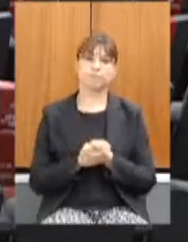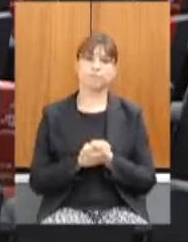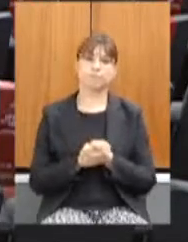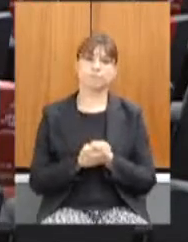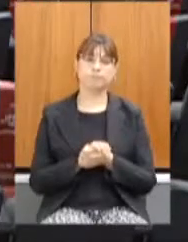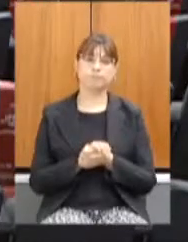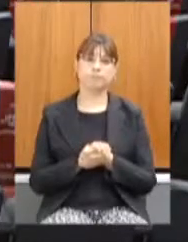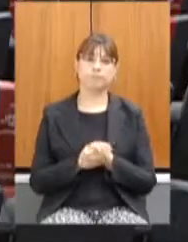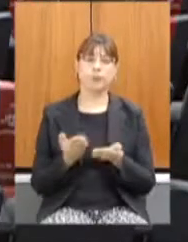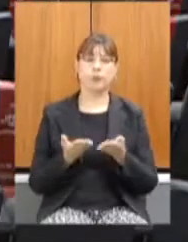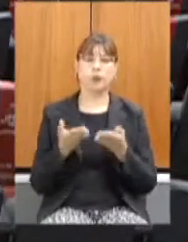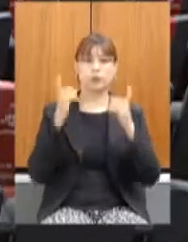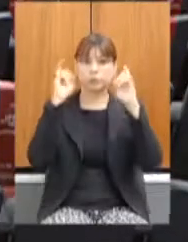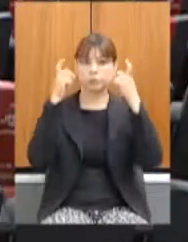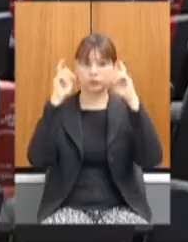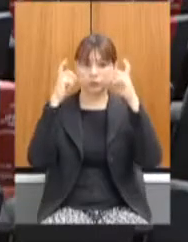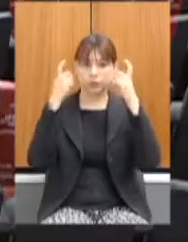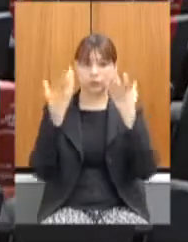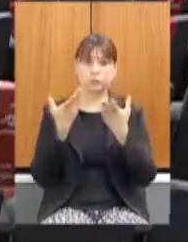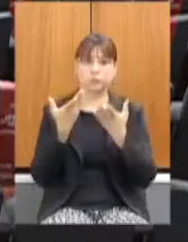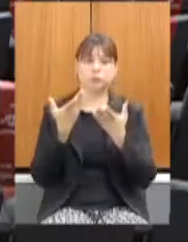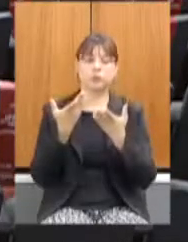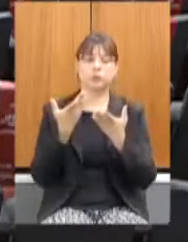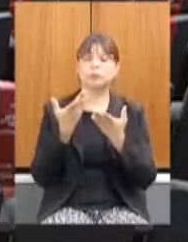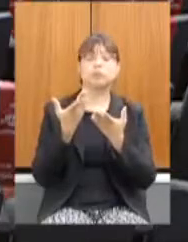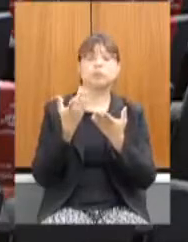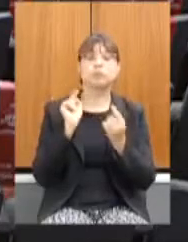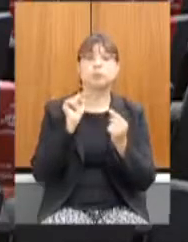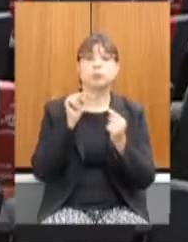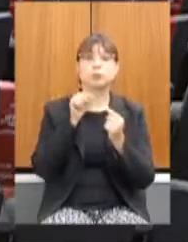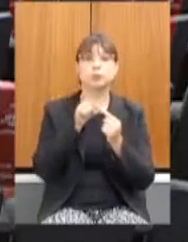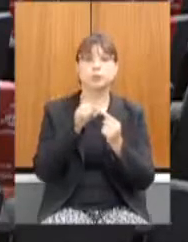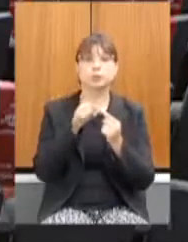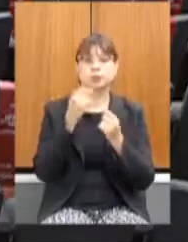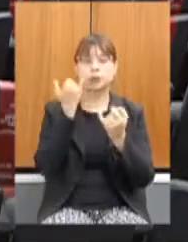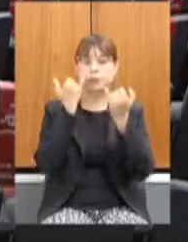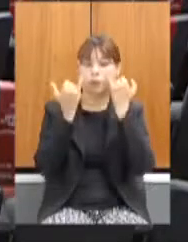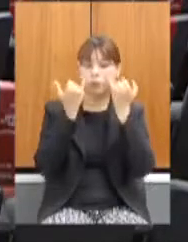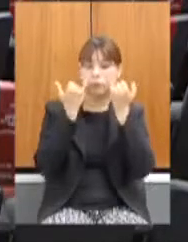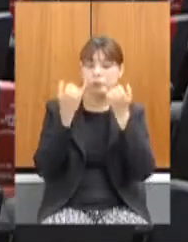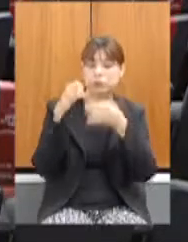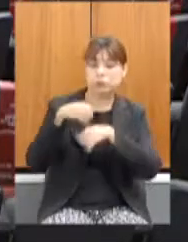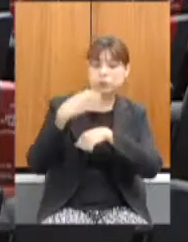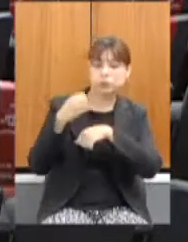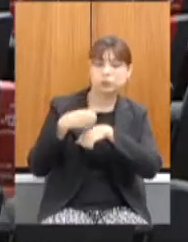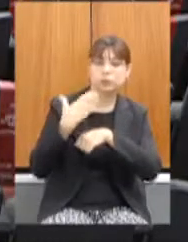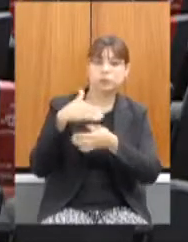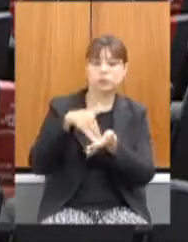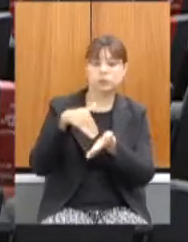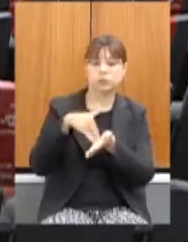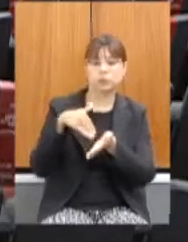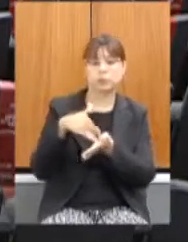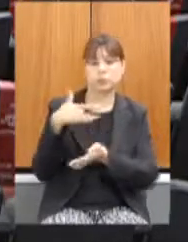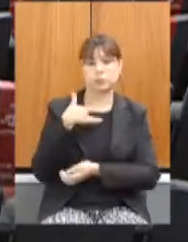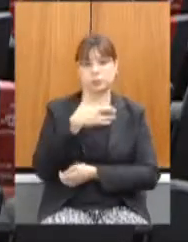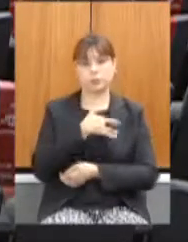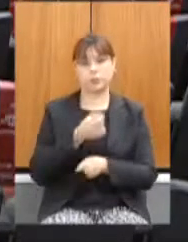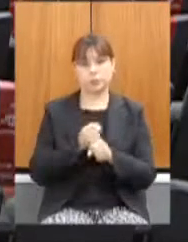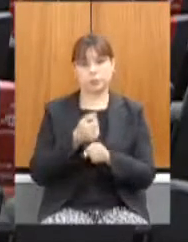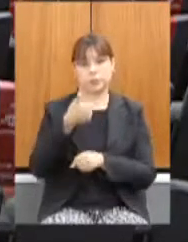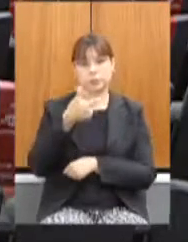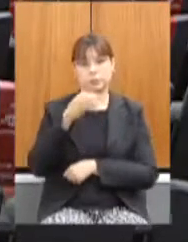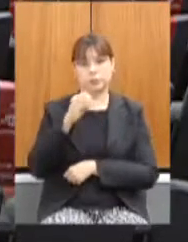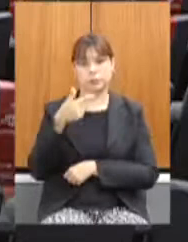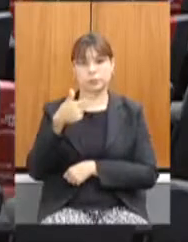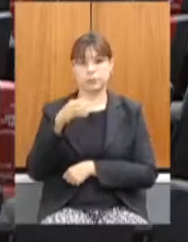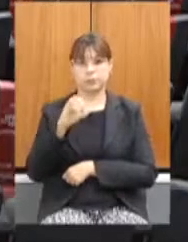essa reunião se destina a obter informações sobre a gestão da Secretaria de Saúde em 2020 Onde está que para